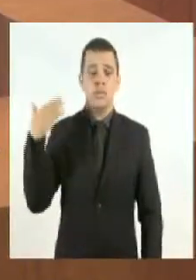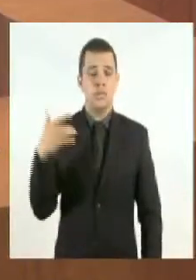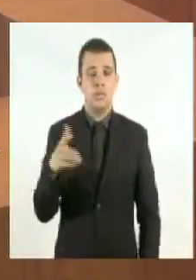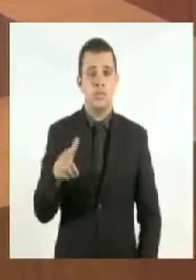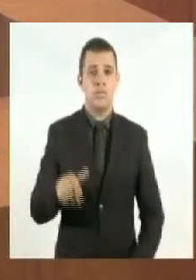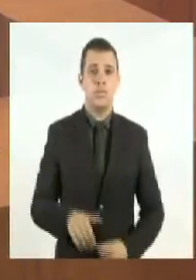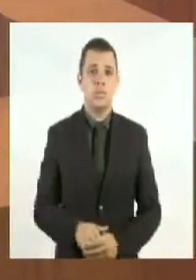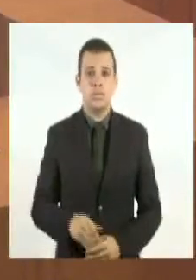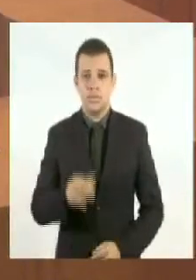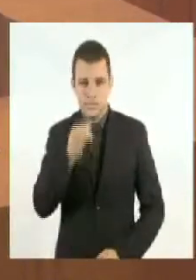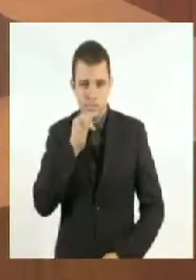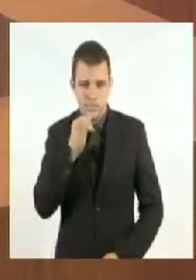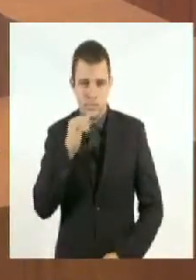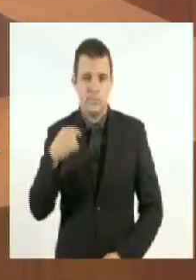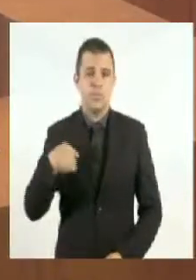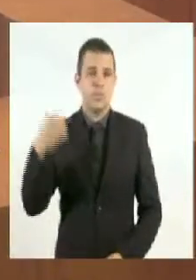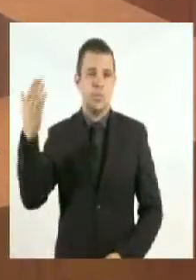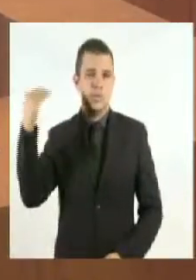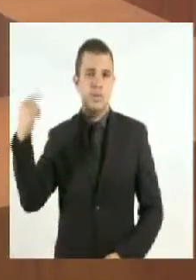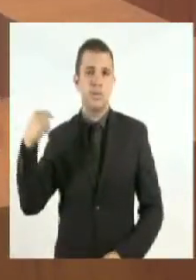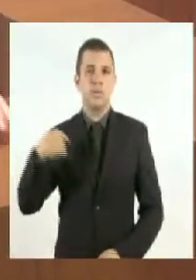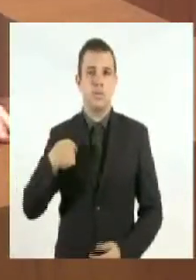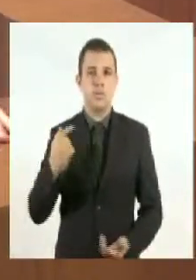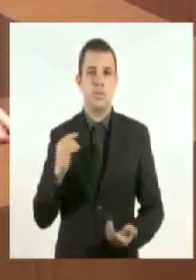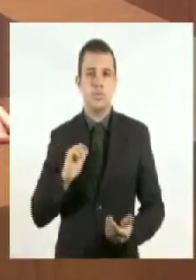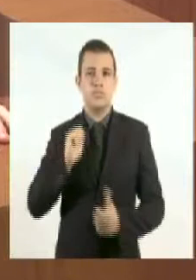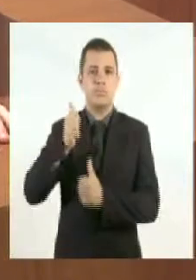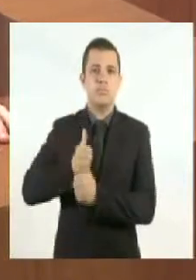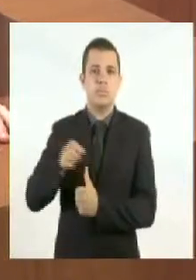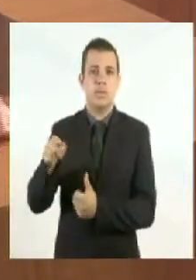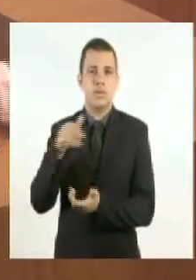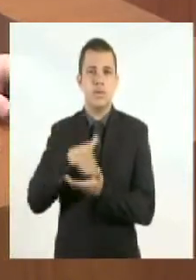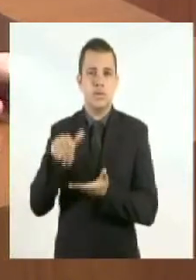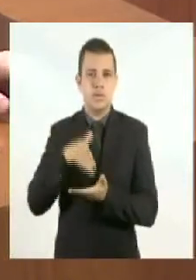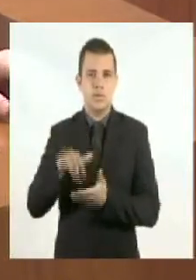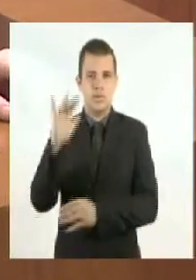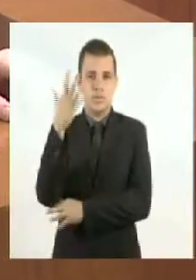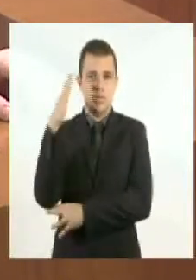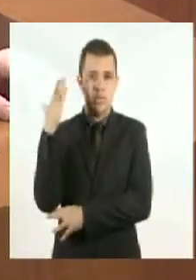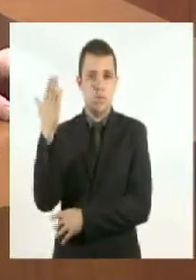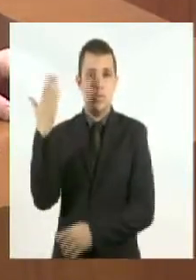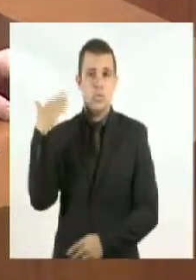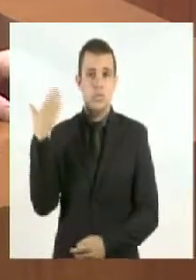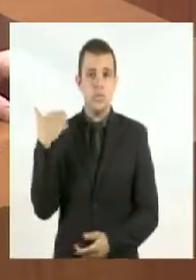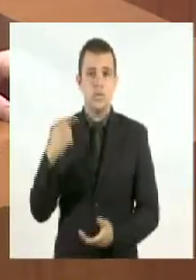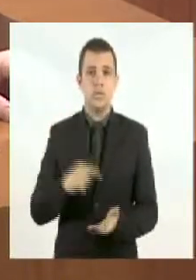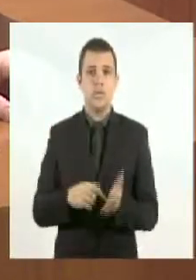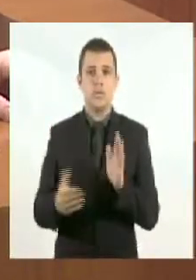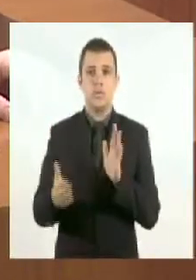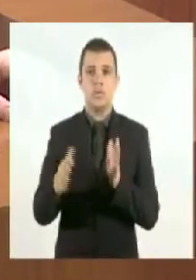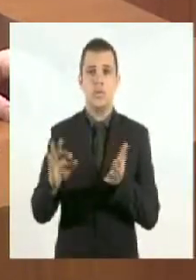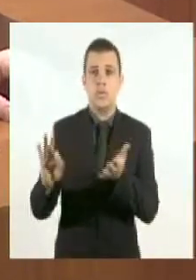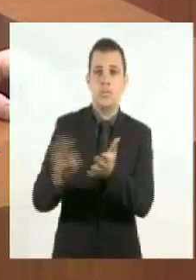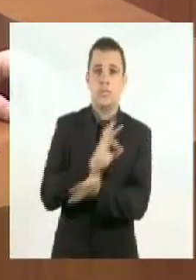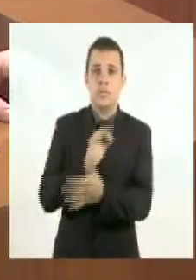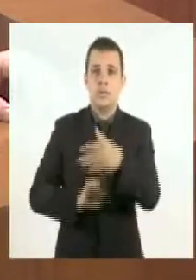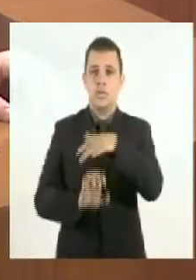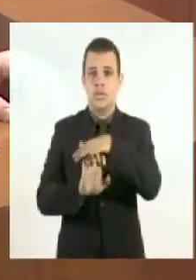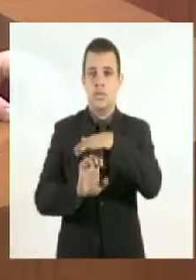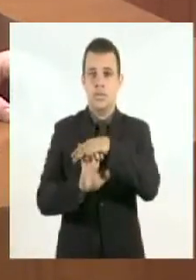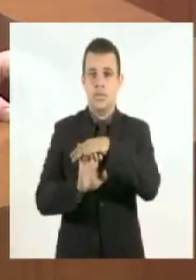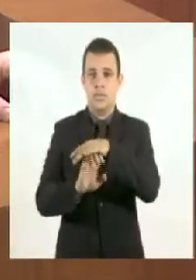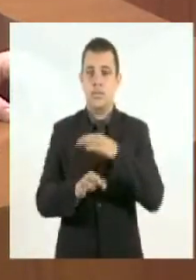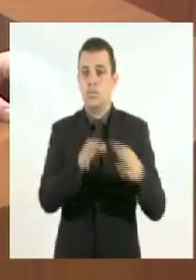eu assumi a Secretaria de Meio Ambiente, os processos de licenciamento nem parecer jurídico tinham. Pasme, os